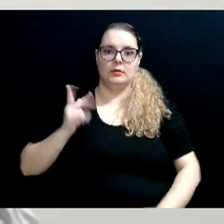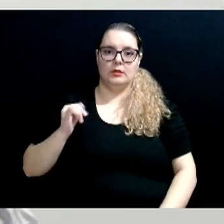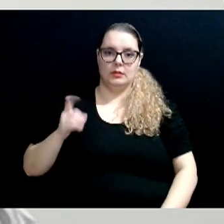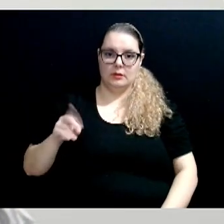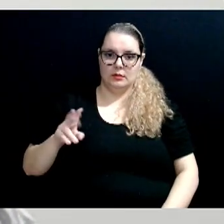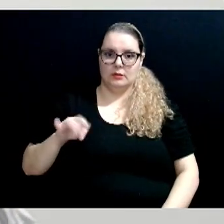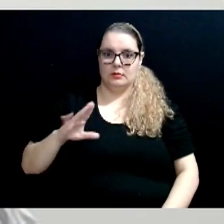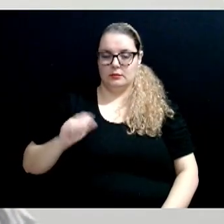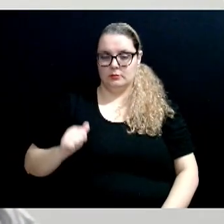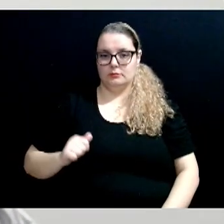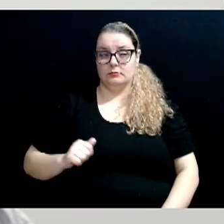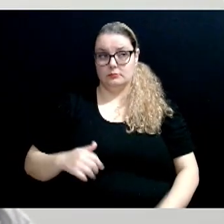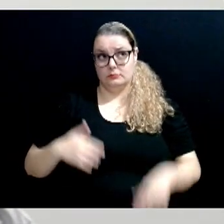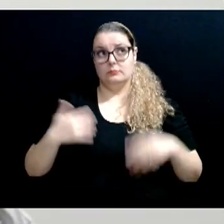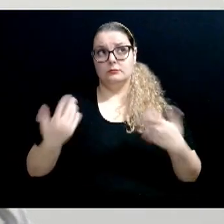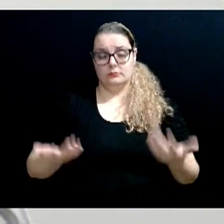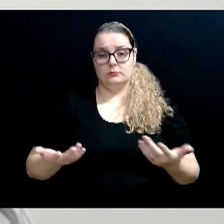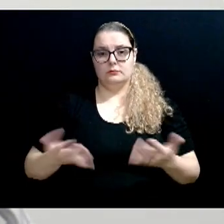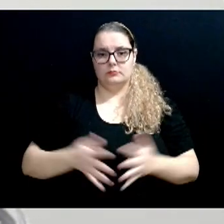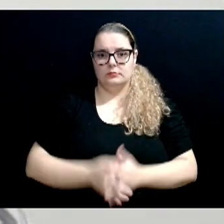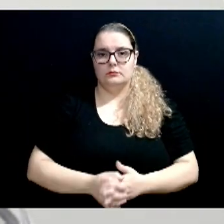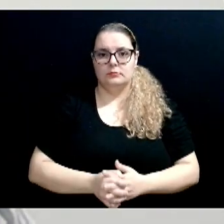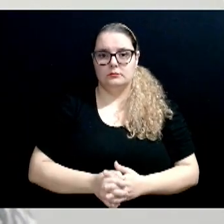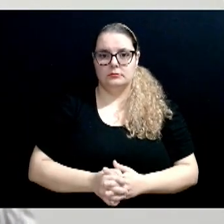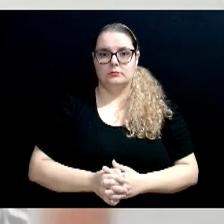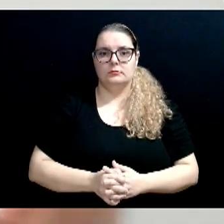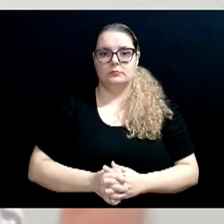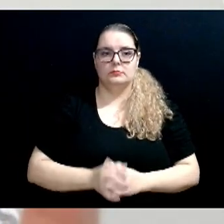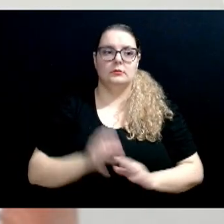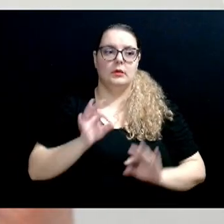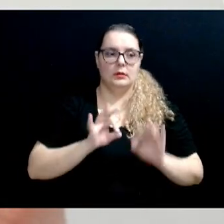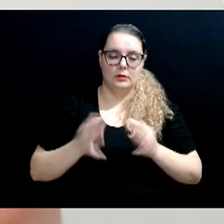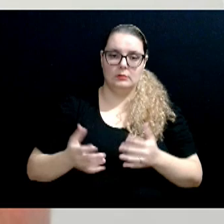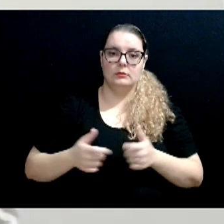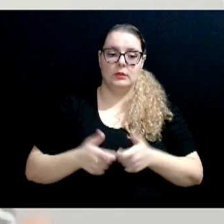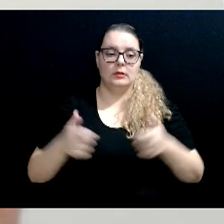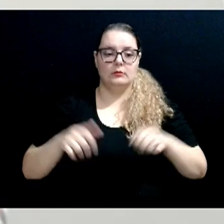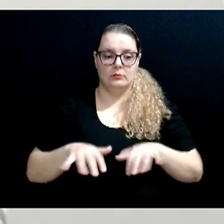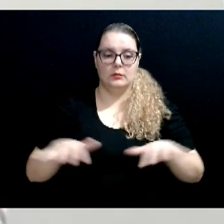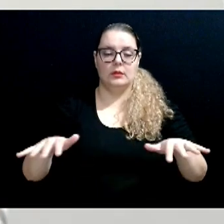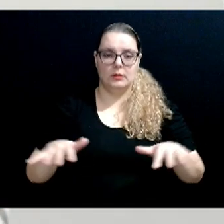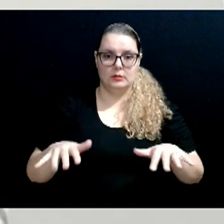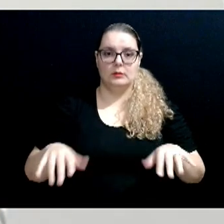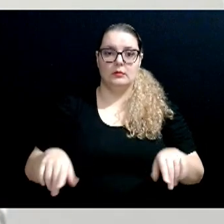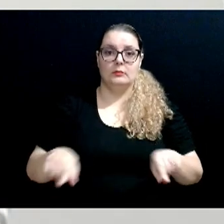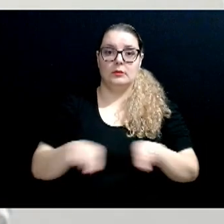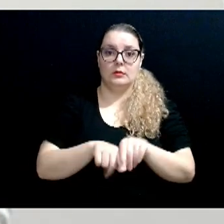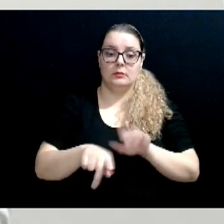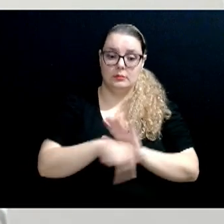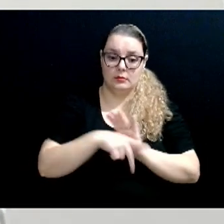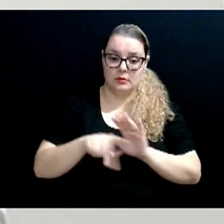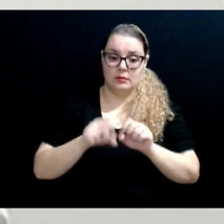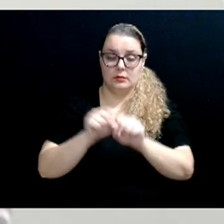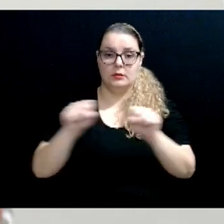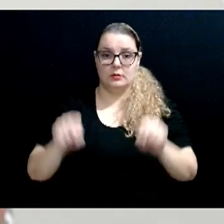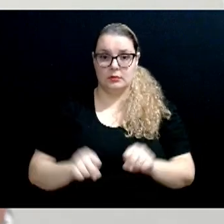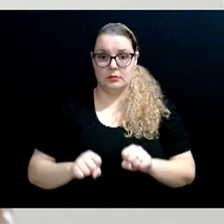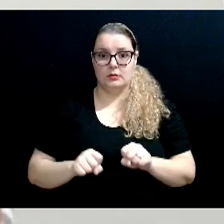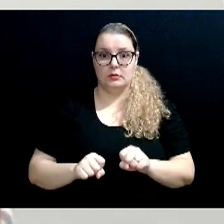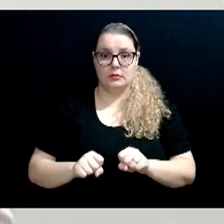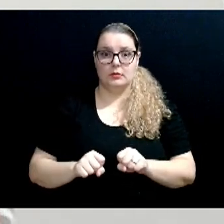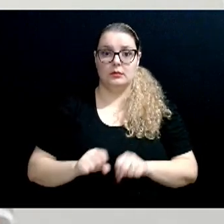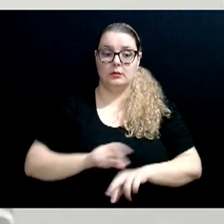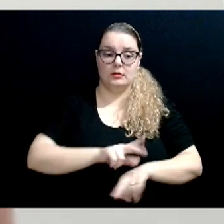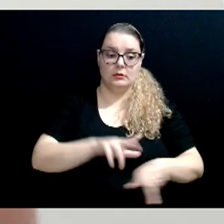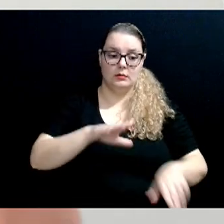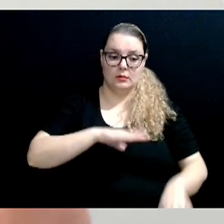mais sendo evoluído e preparado, ampliado, mas que faz parte de um sistema que muitas cidades dependem